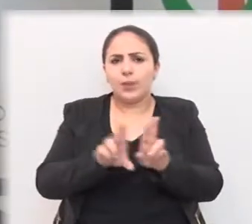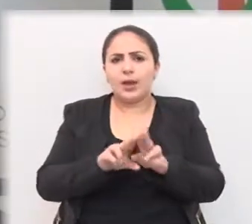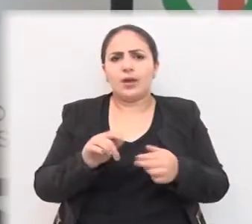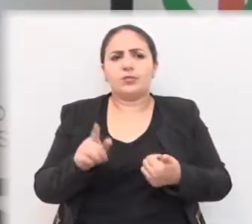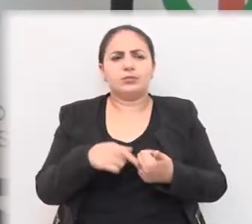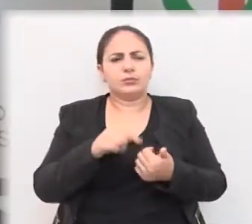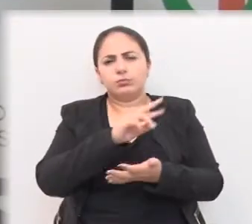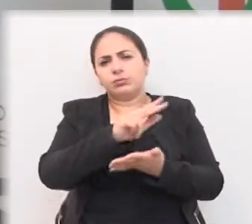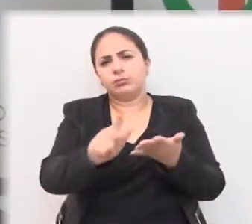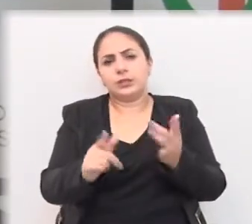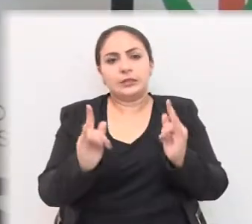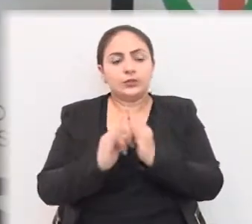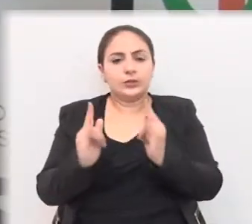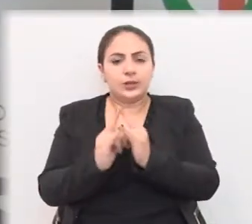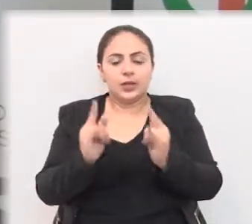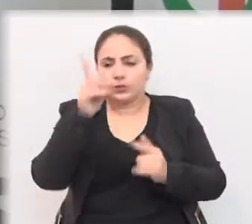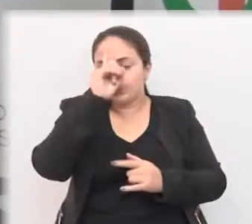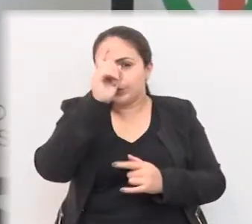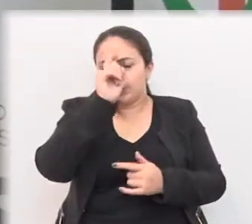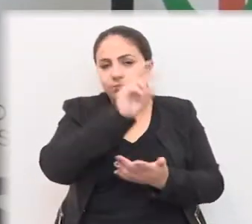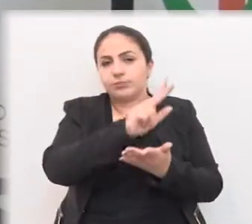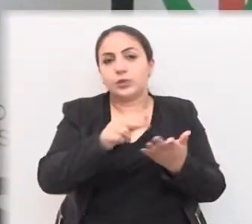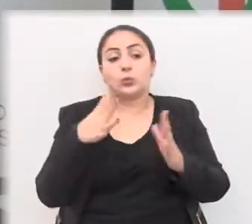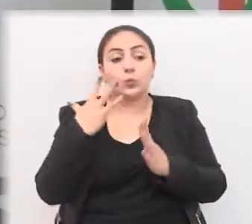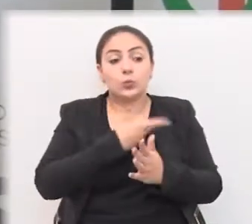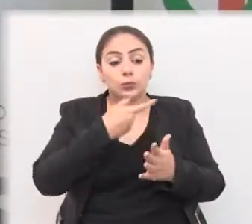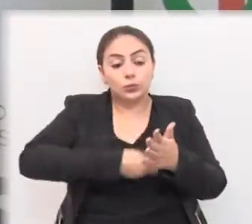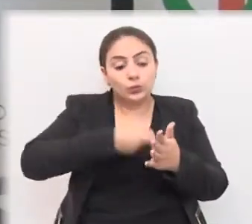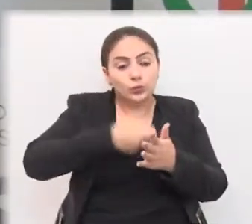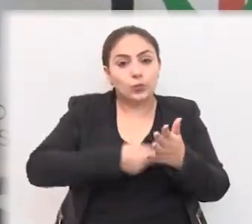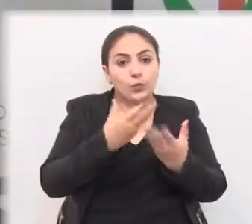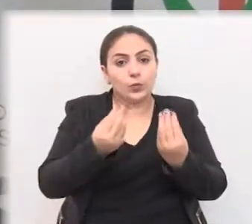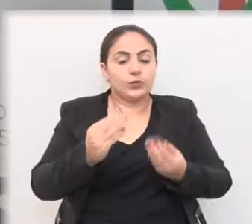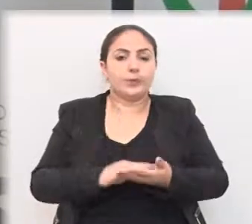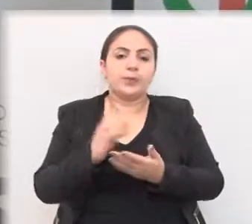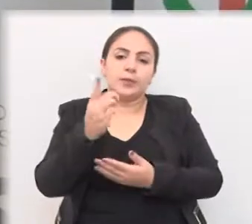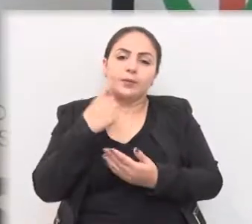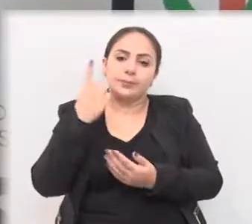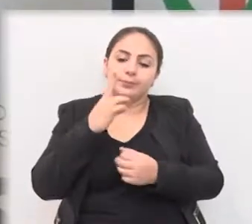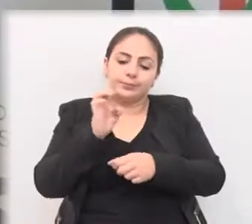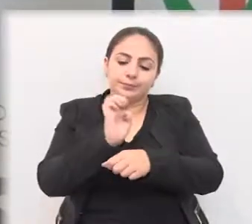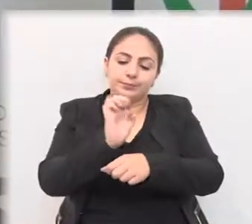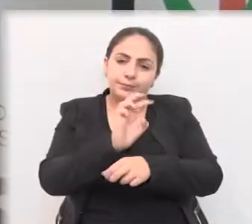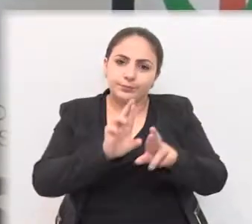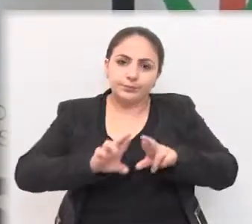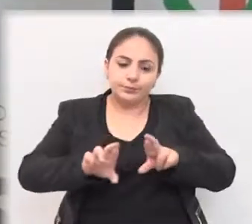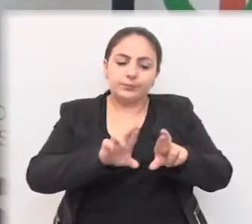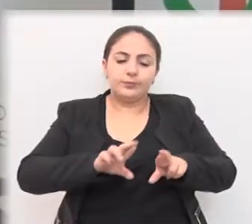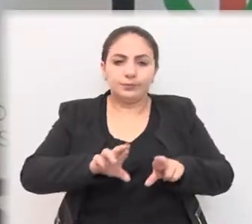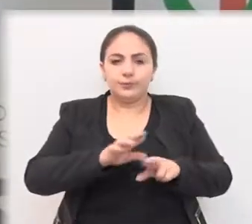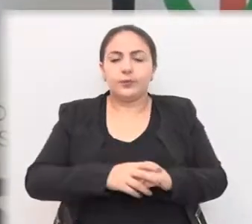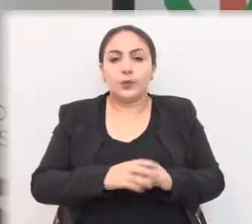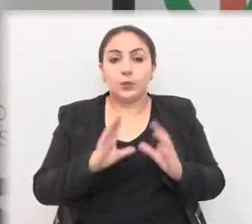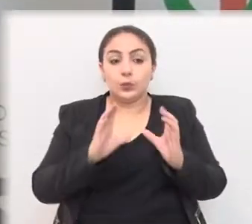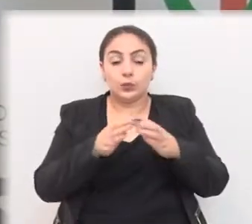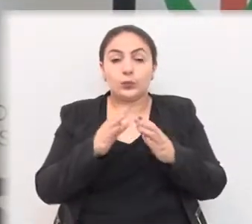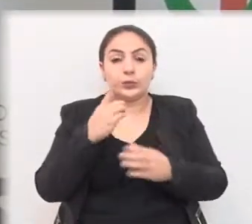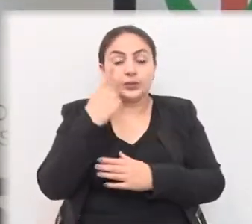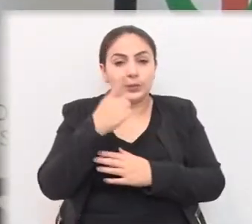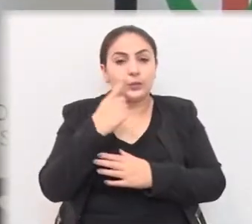o IMED, enfim, todos os hospitais, todo mundo que lutou muito por isso aí, os deputados da região. Nós fomos um grupo de